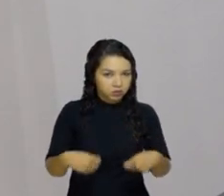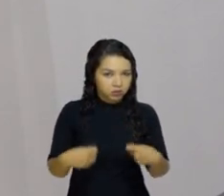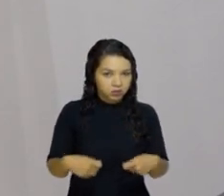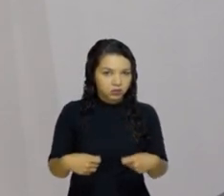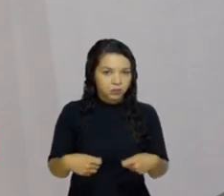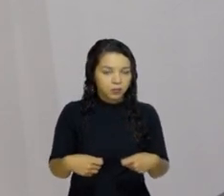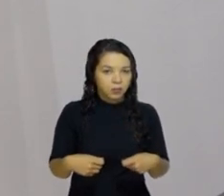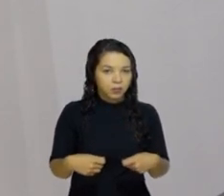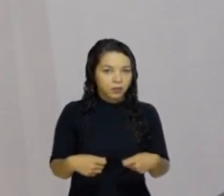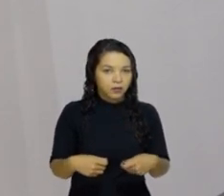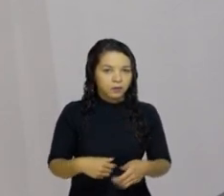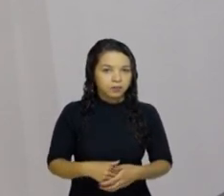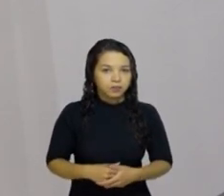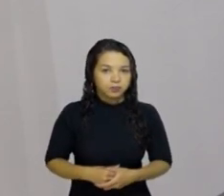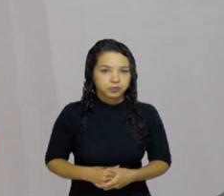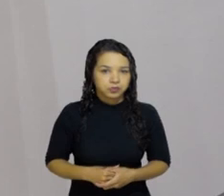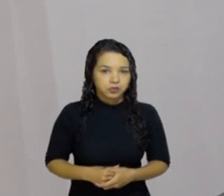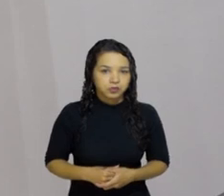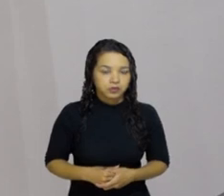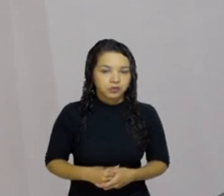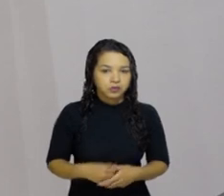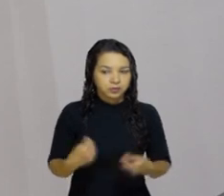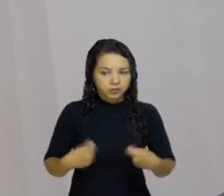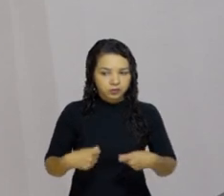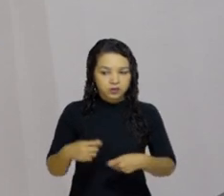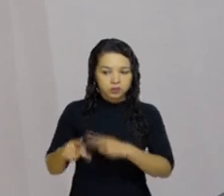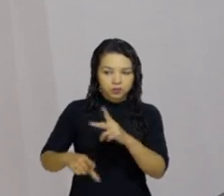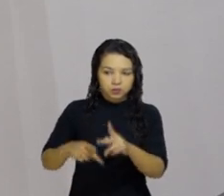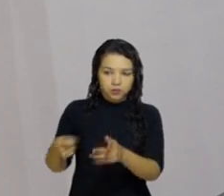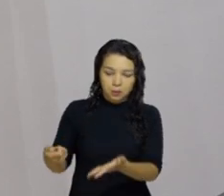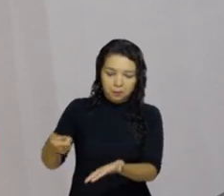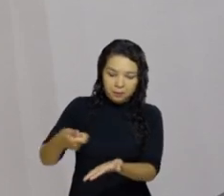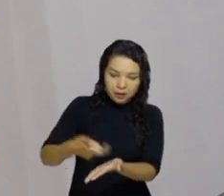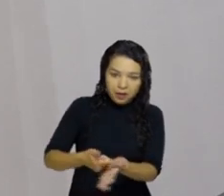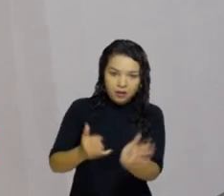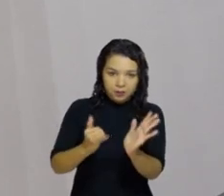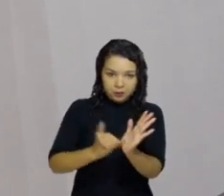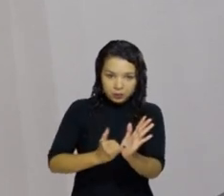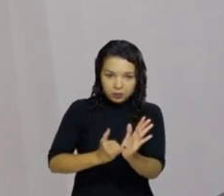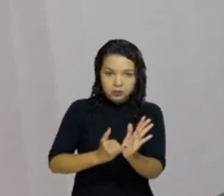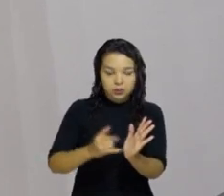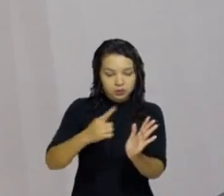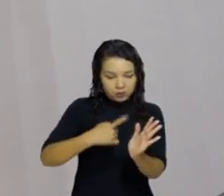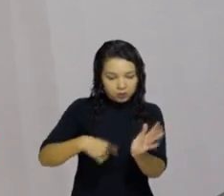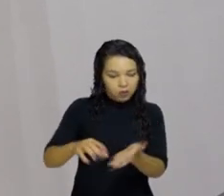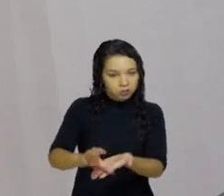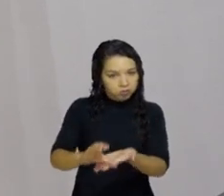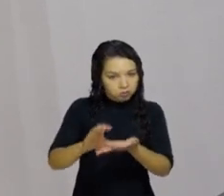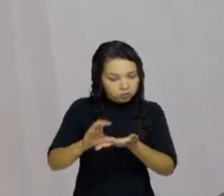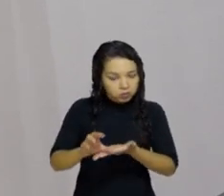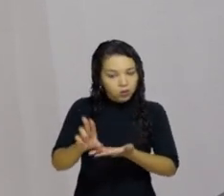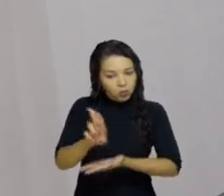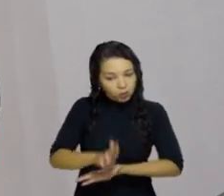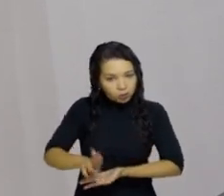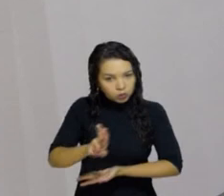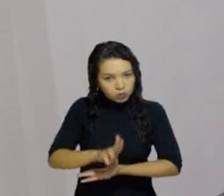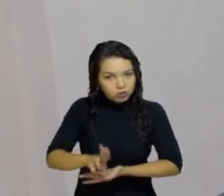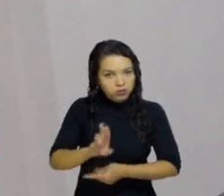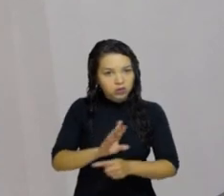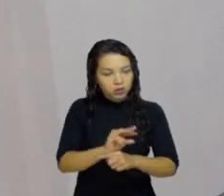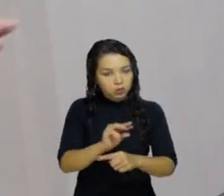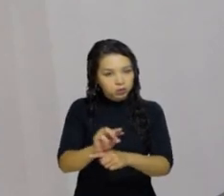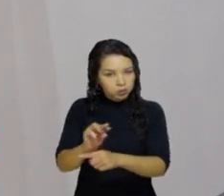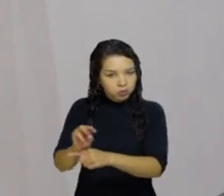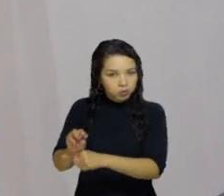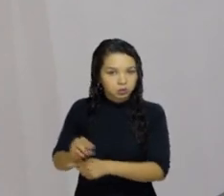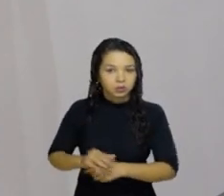daquilo que é pago pelos contribuintes para o nosso país. É isso que a gente precisa. Também na